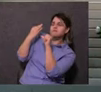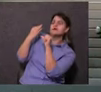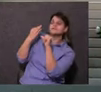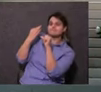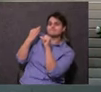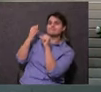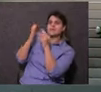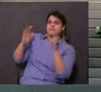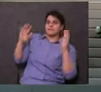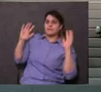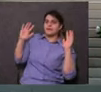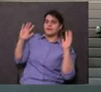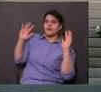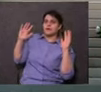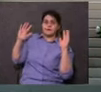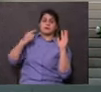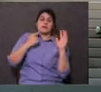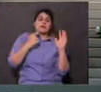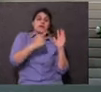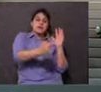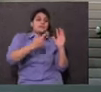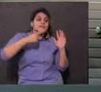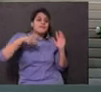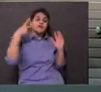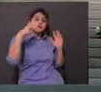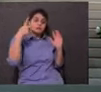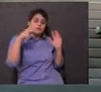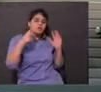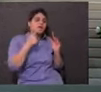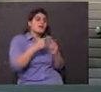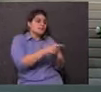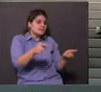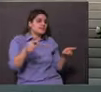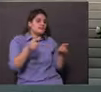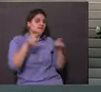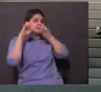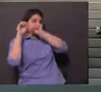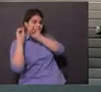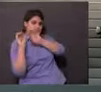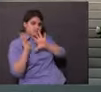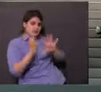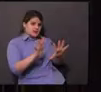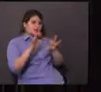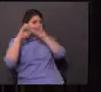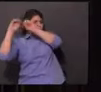mãos e lhes comunicou pela segunda vez o reflexo de uma luz intensa.